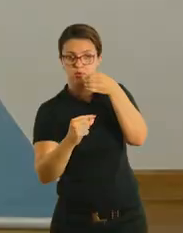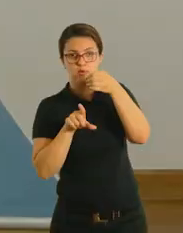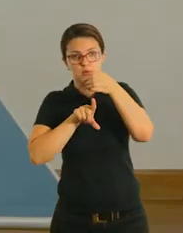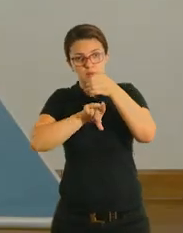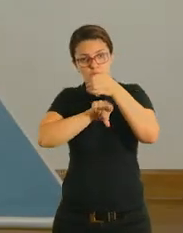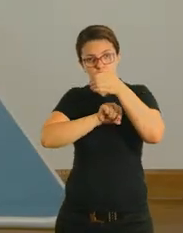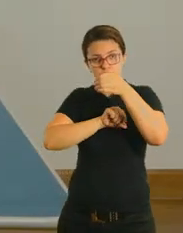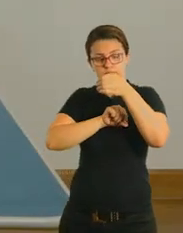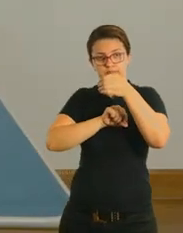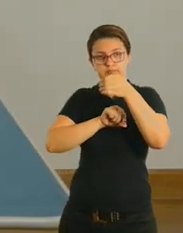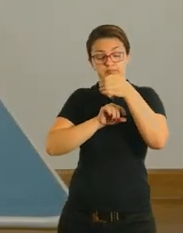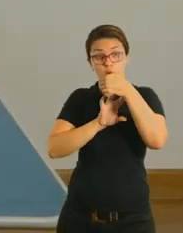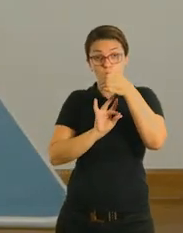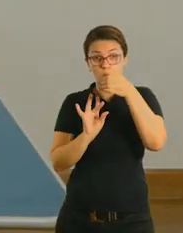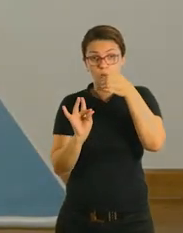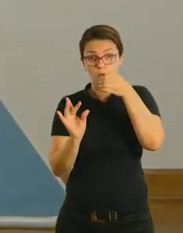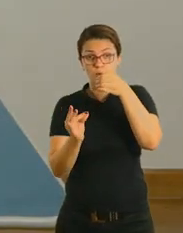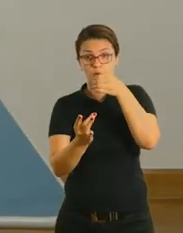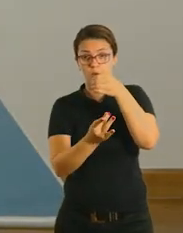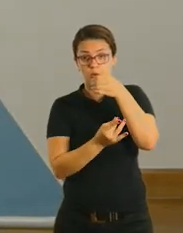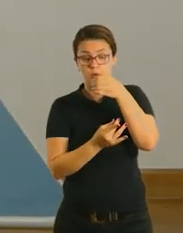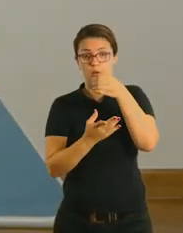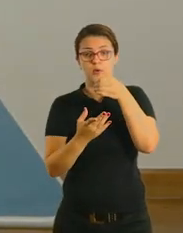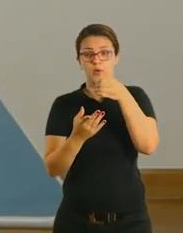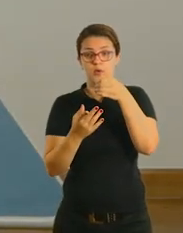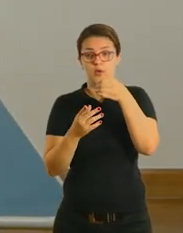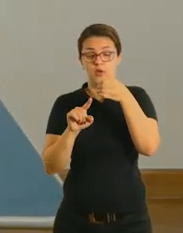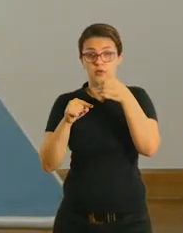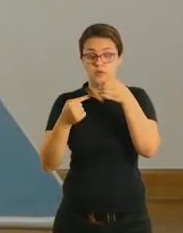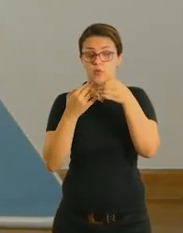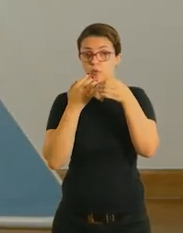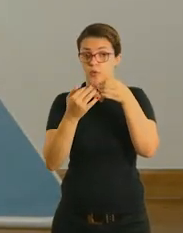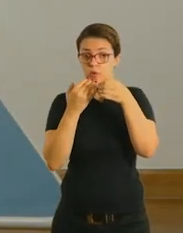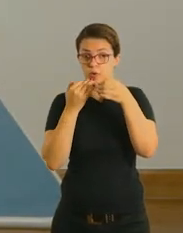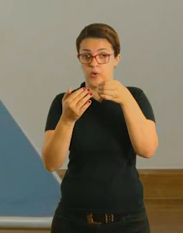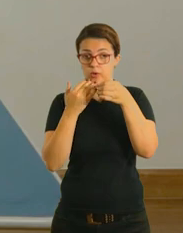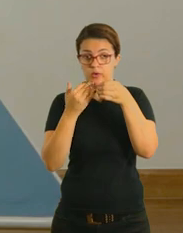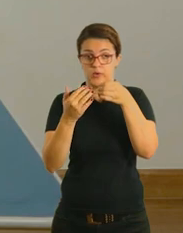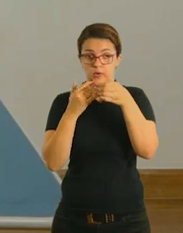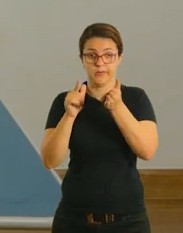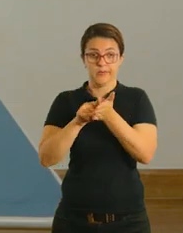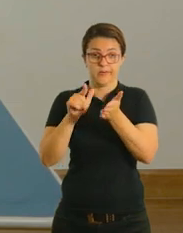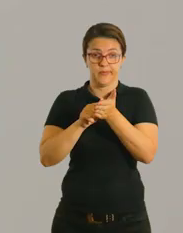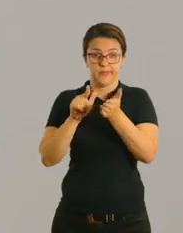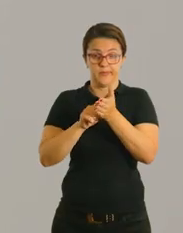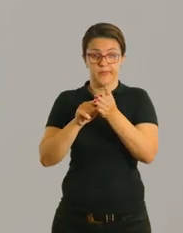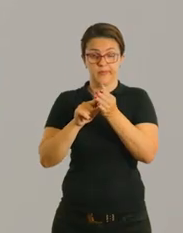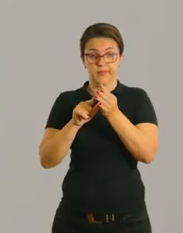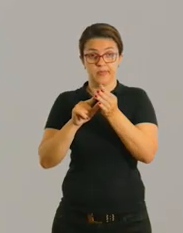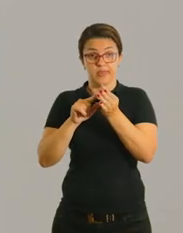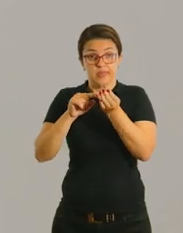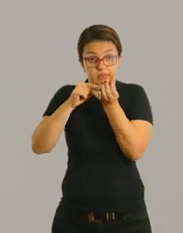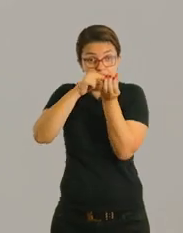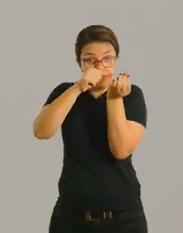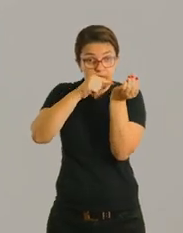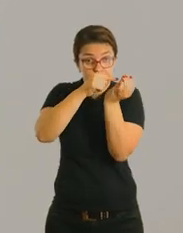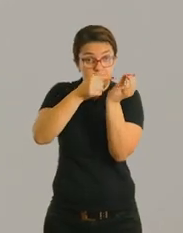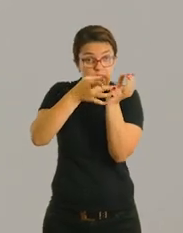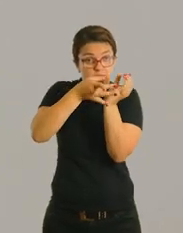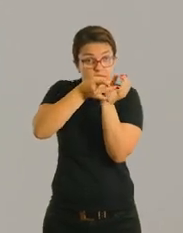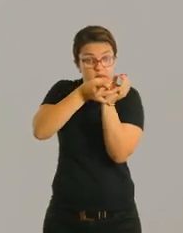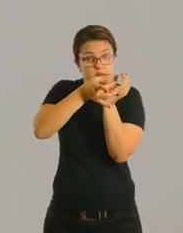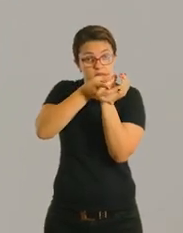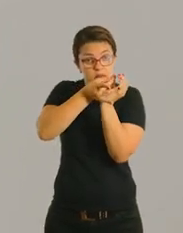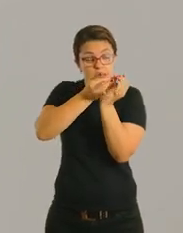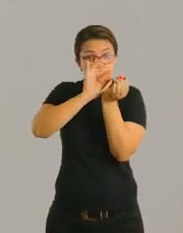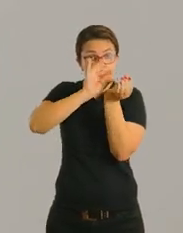extremidade. E por último, vamos ter que colar o papel colorido. Passem cola dentro do rolinho e